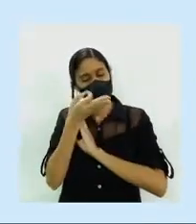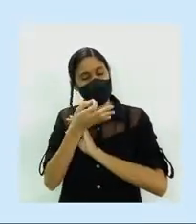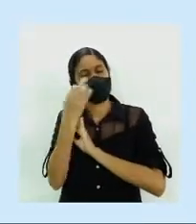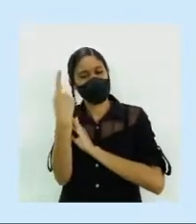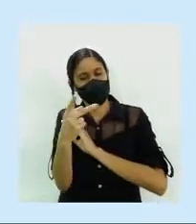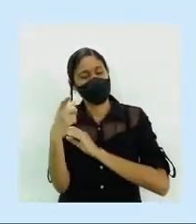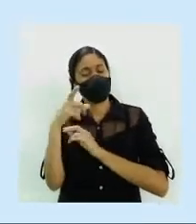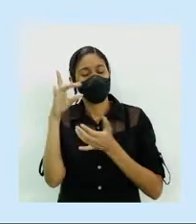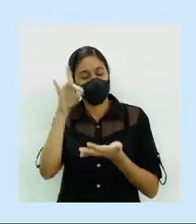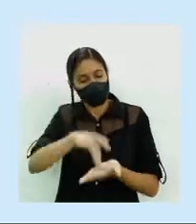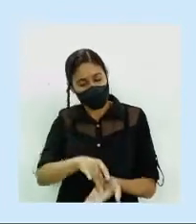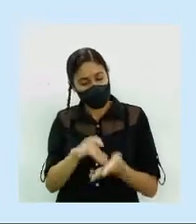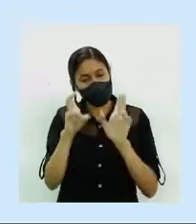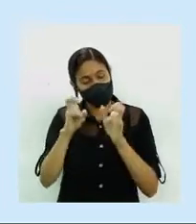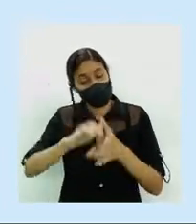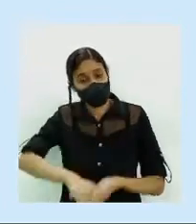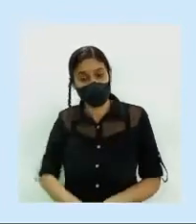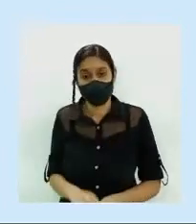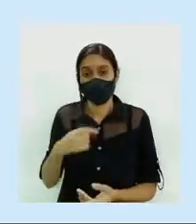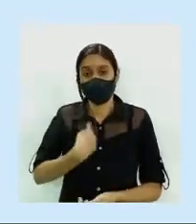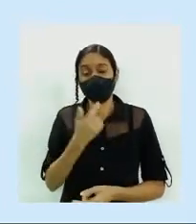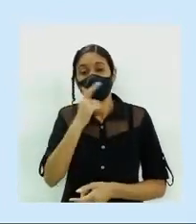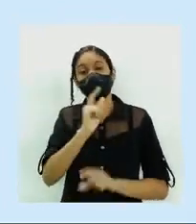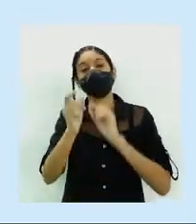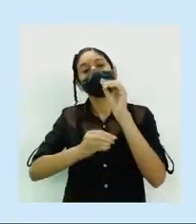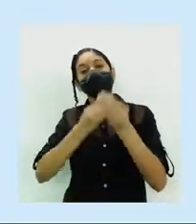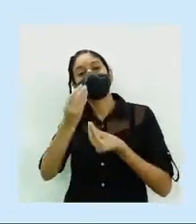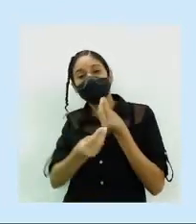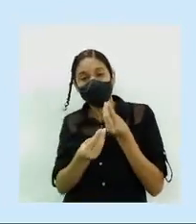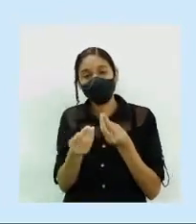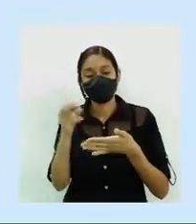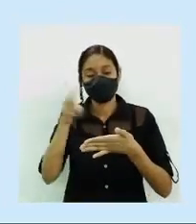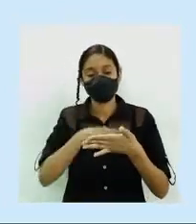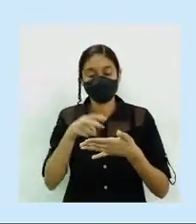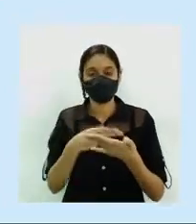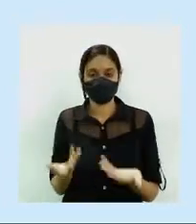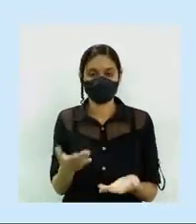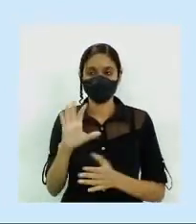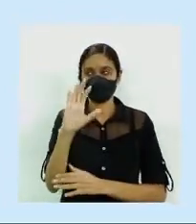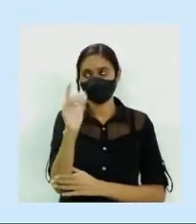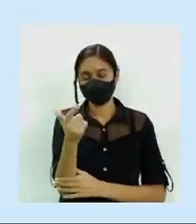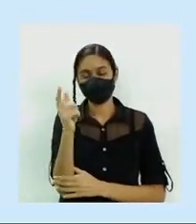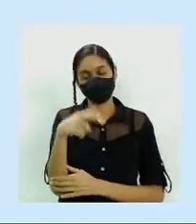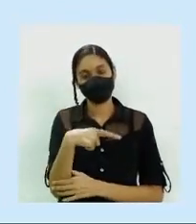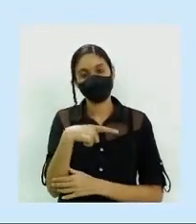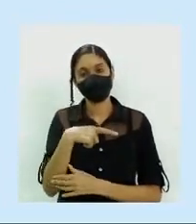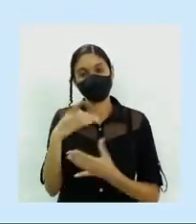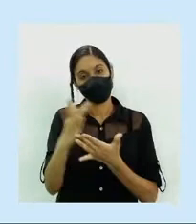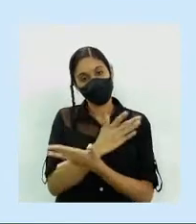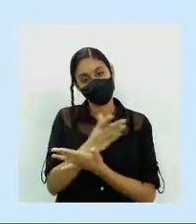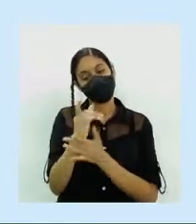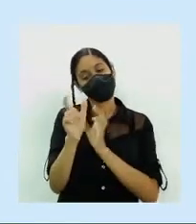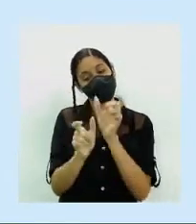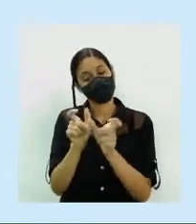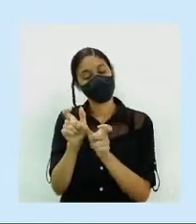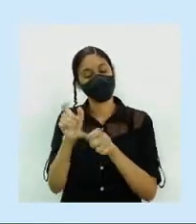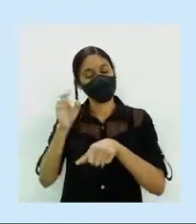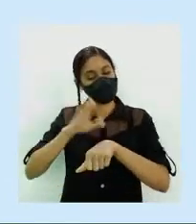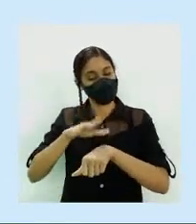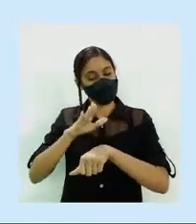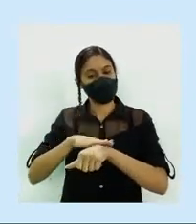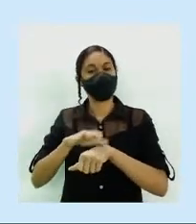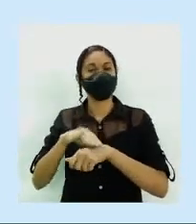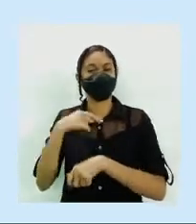realidade e do tema. E isso a gente só consegue fazer realmente lendo. Claro que em algumas situações em que a gente está